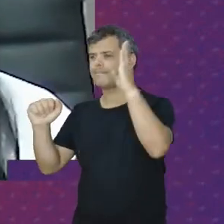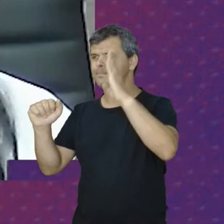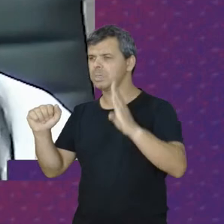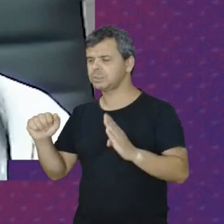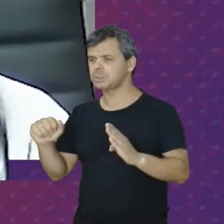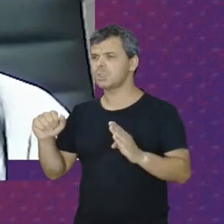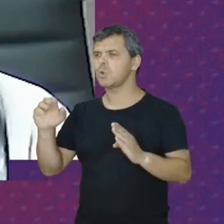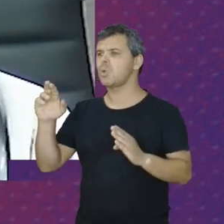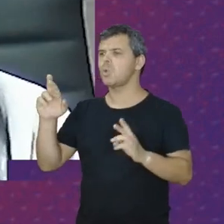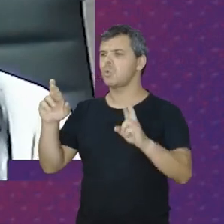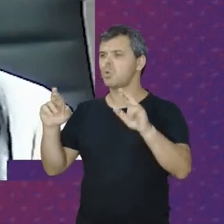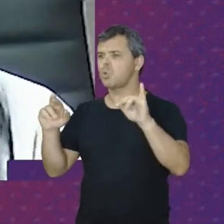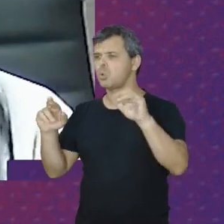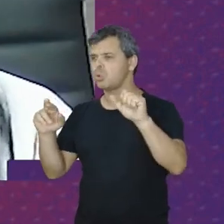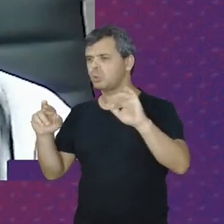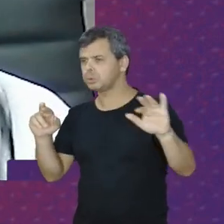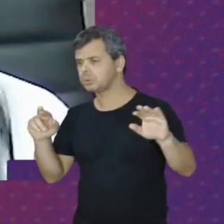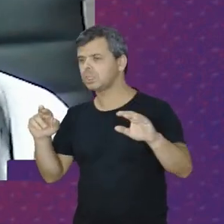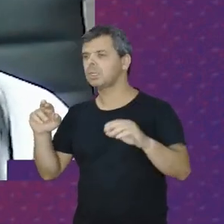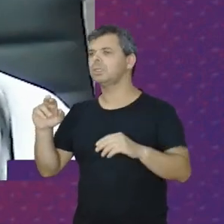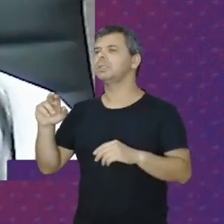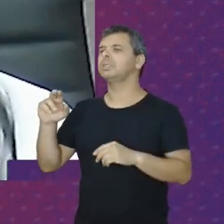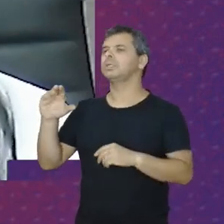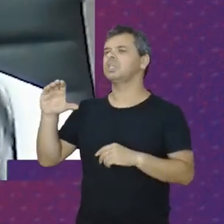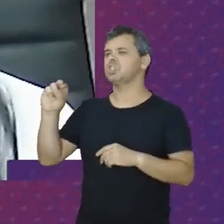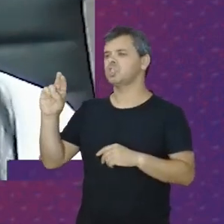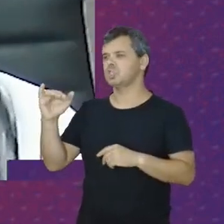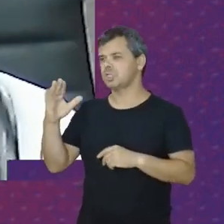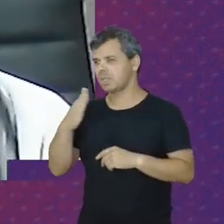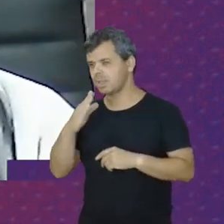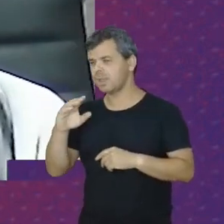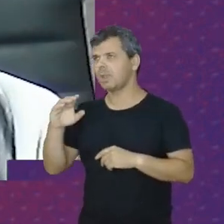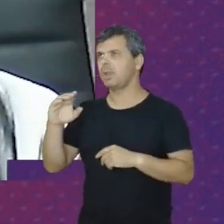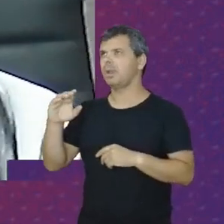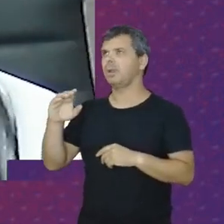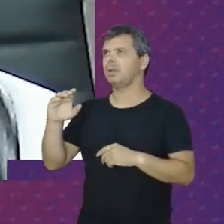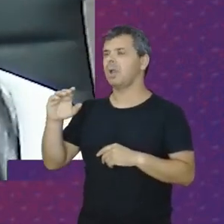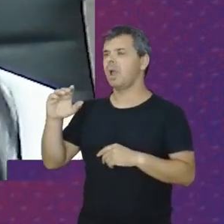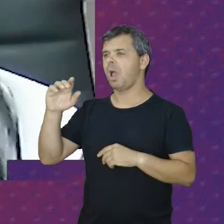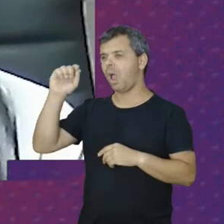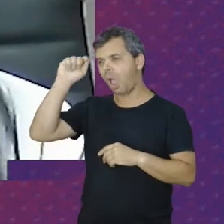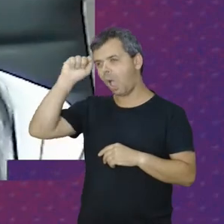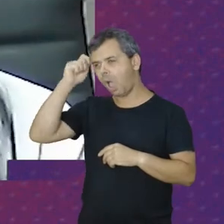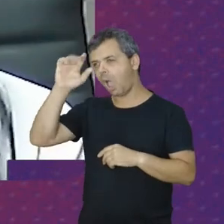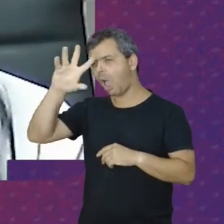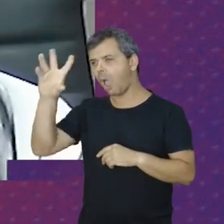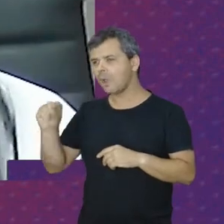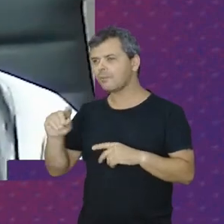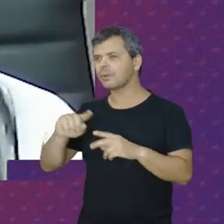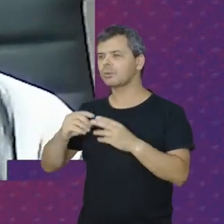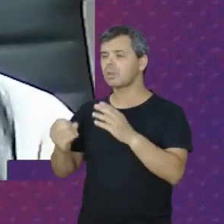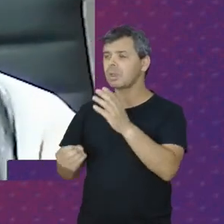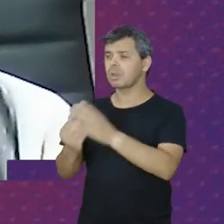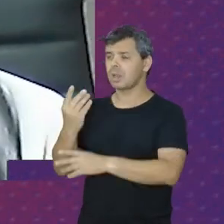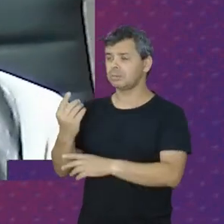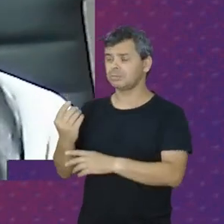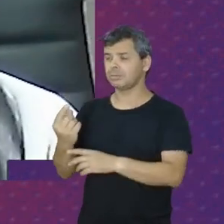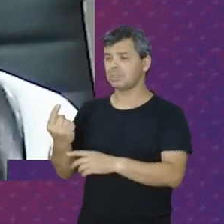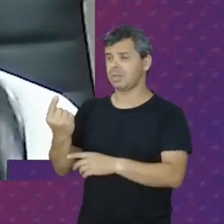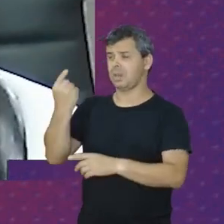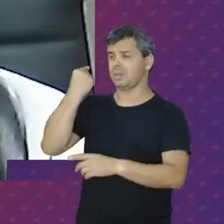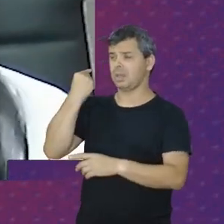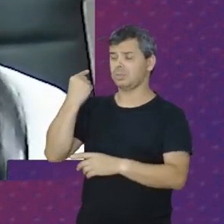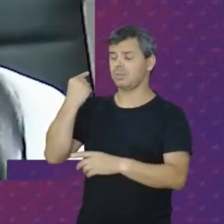como representando o programa de segurança alimentar do Brasil, e instituído na gestão do